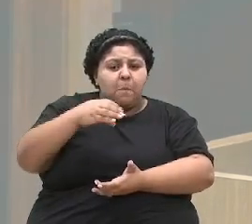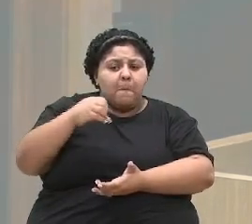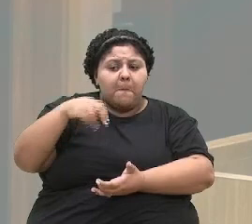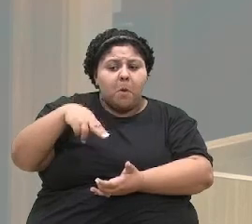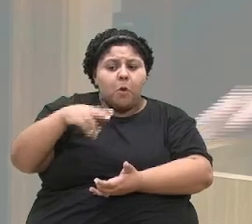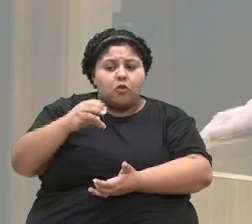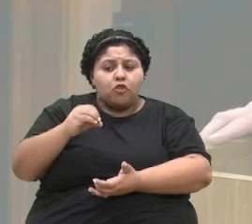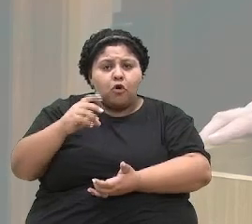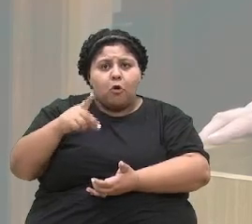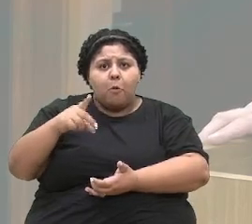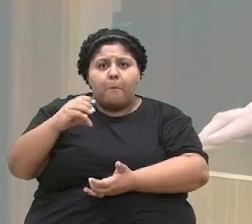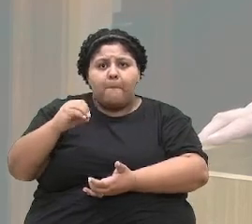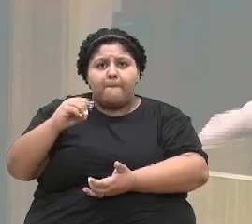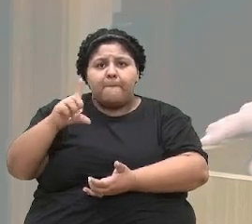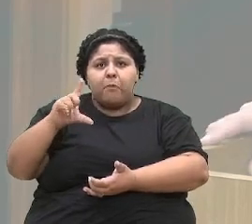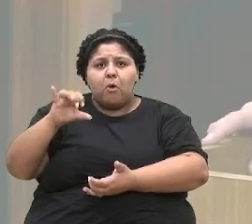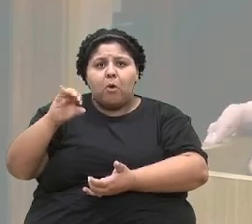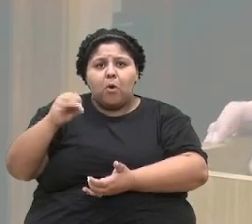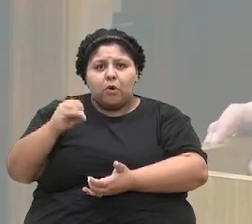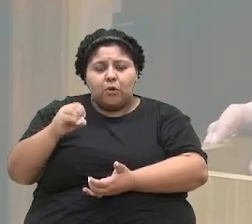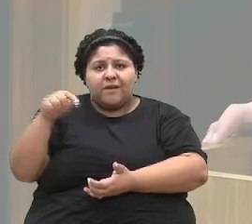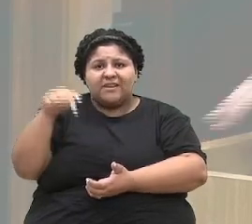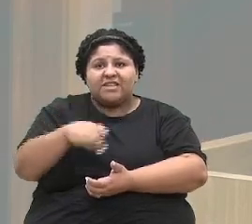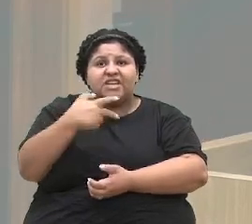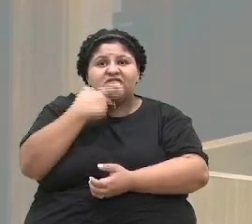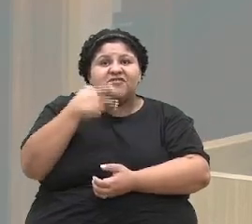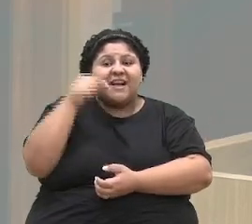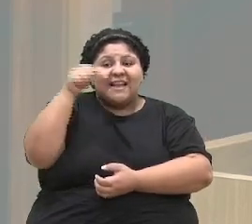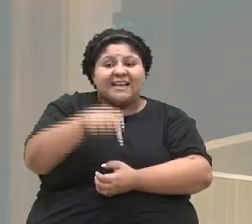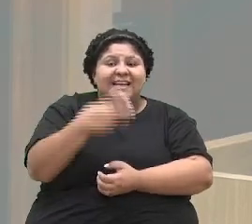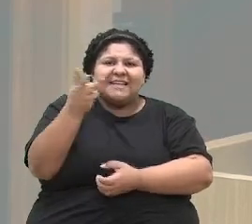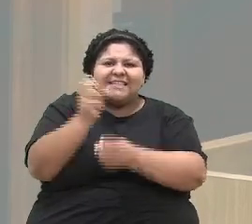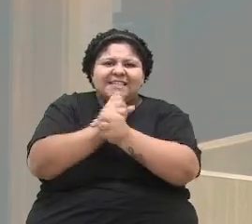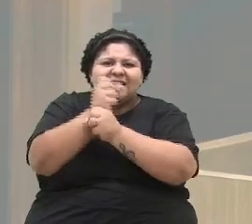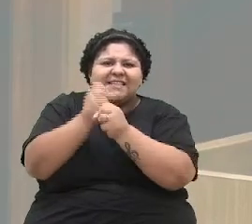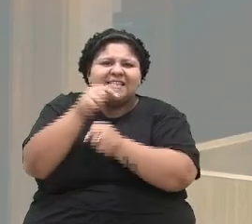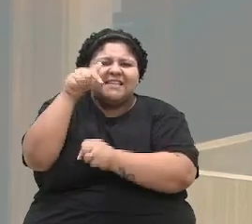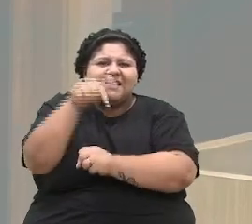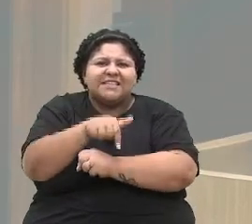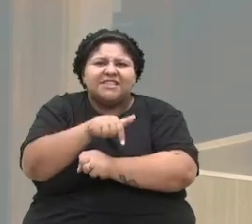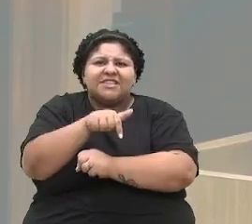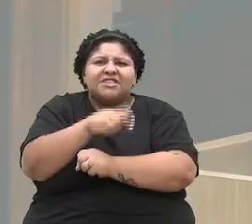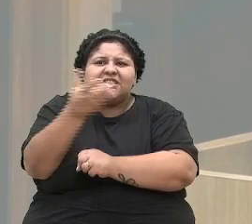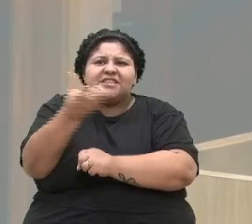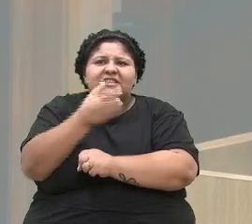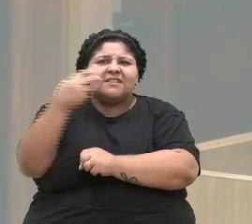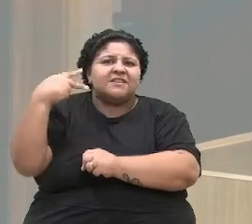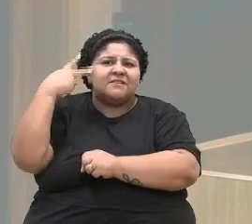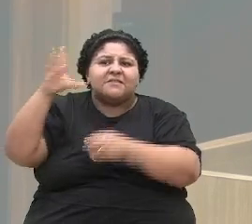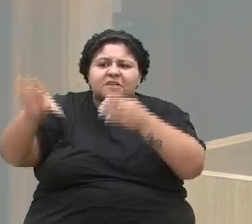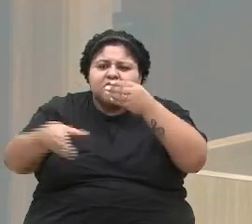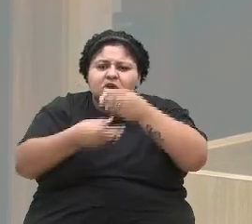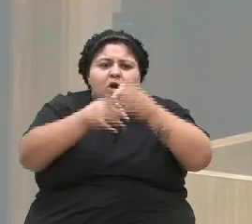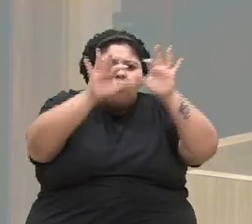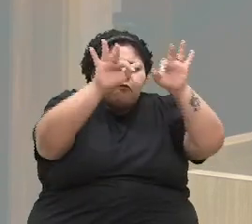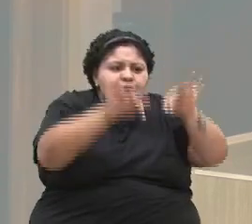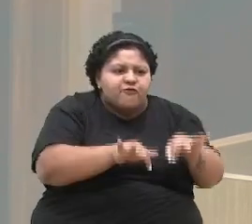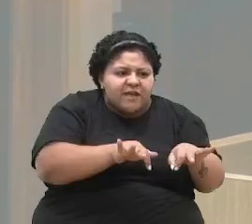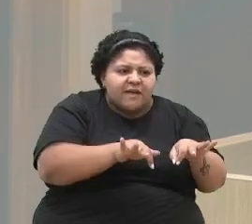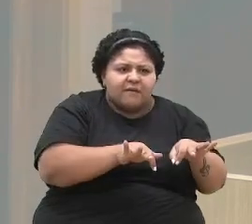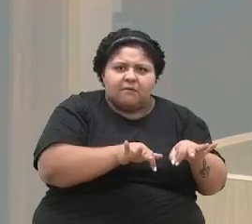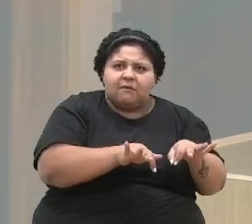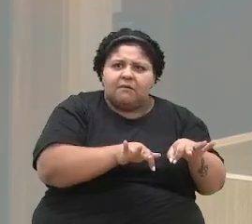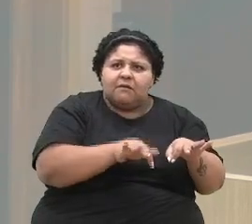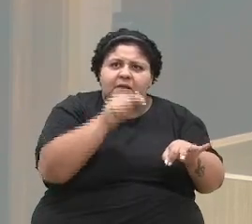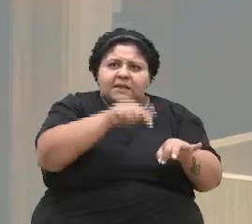gente traz há 3 anos aqui esse fato em Caxias do Sul, a gente quer que os colegas se somem a isso, a quebra do monopólio. Só que tem que, eu